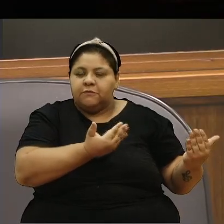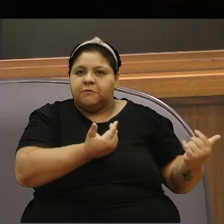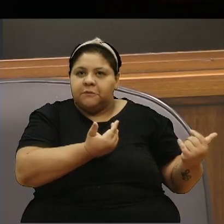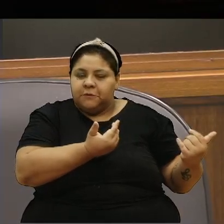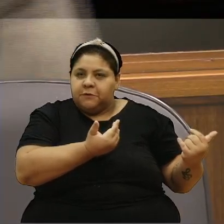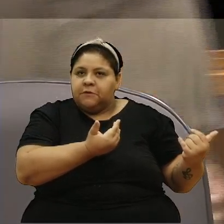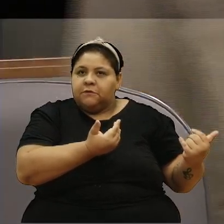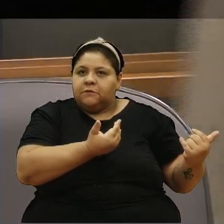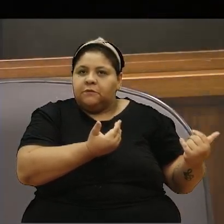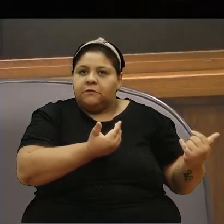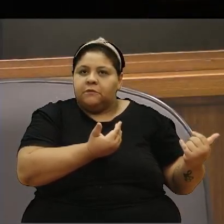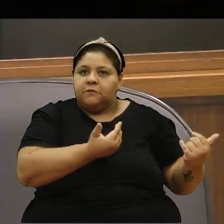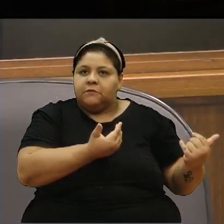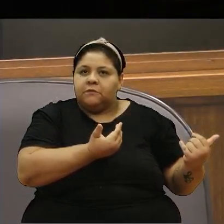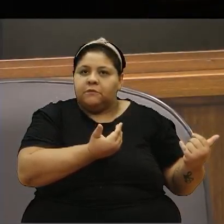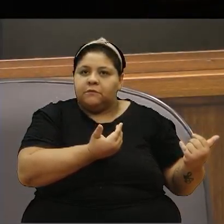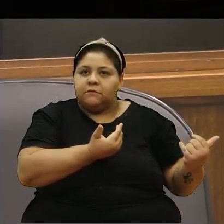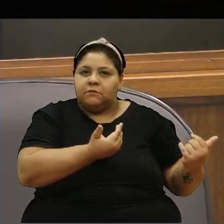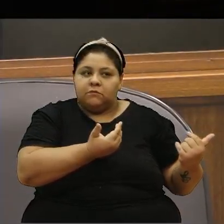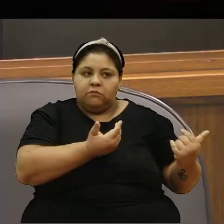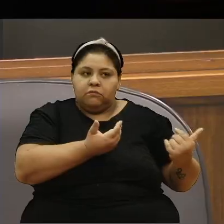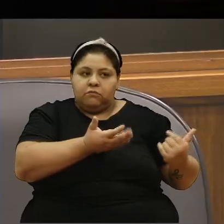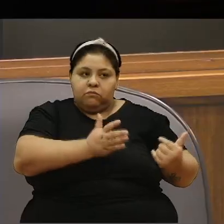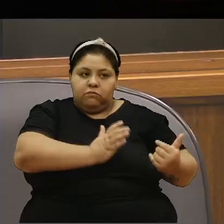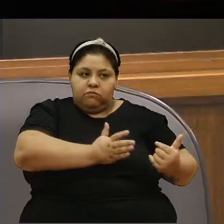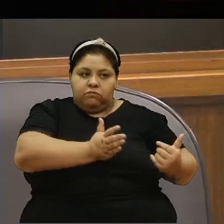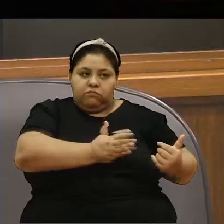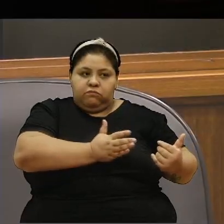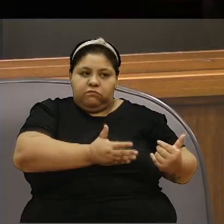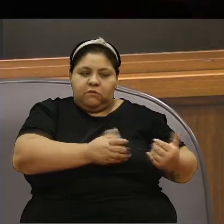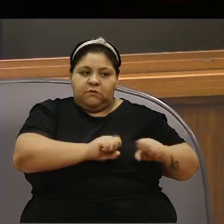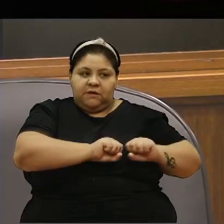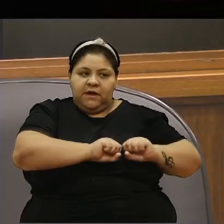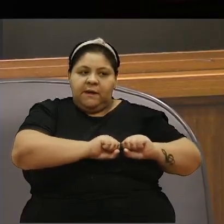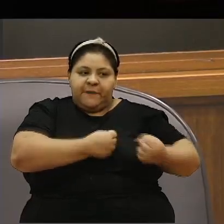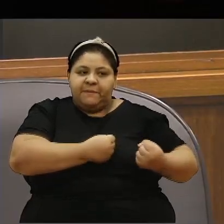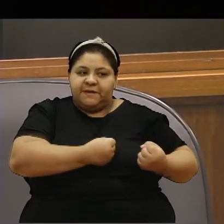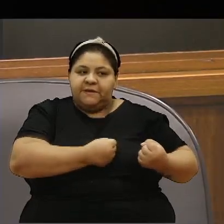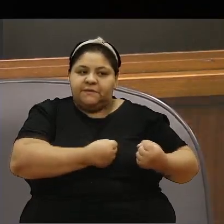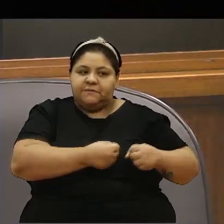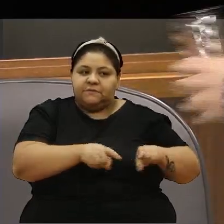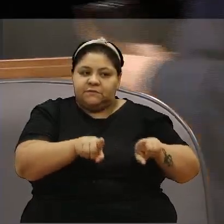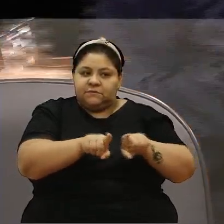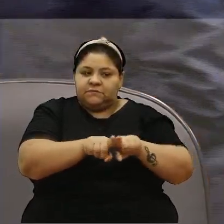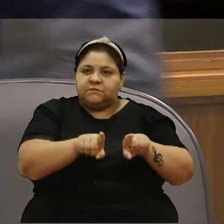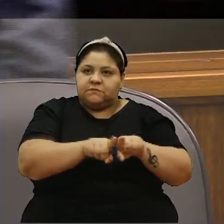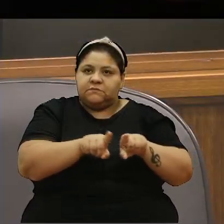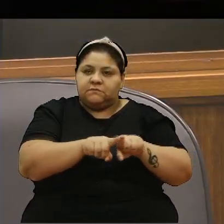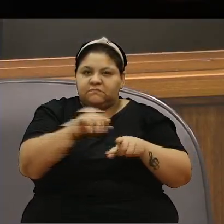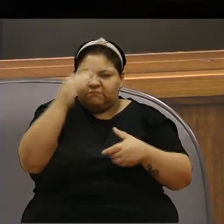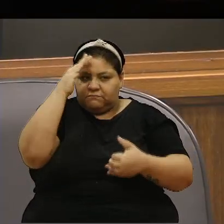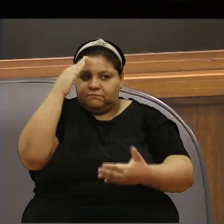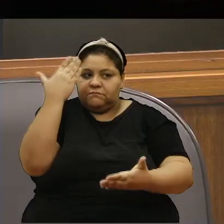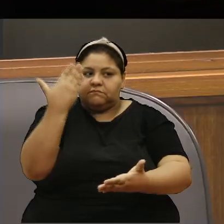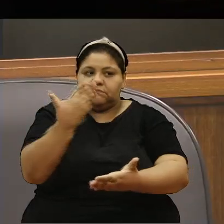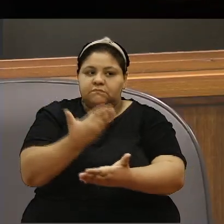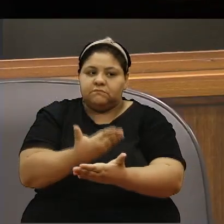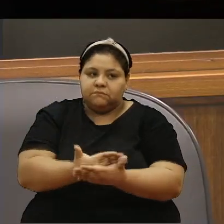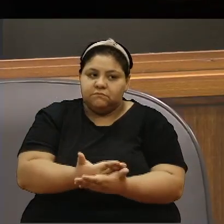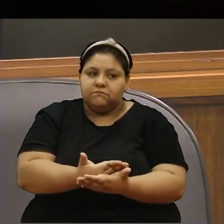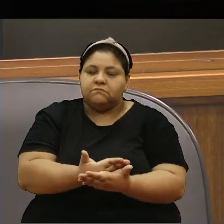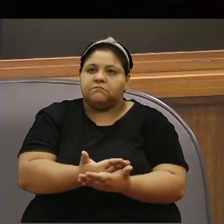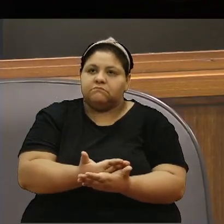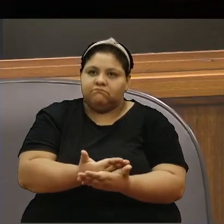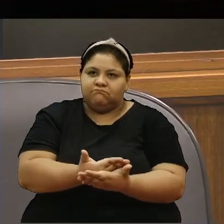fruto de um infarto e um AVC, e deixa com toda certeza